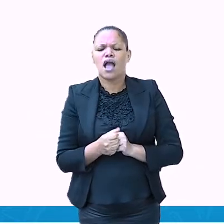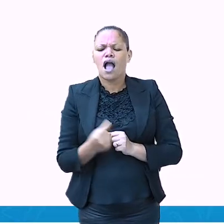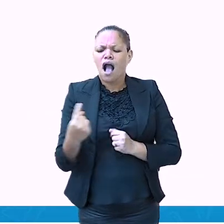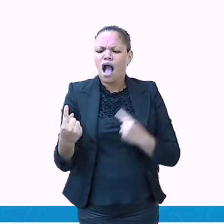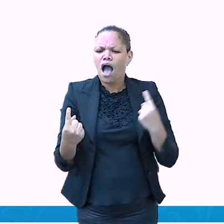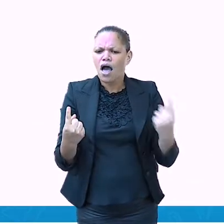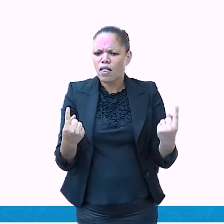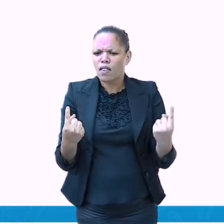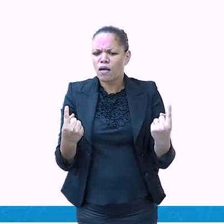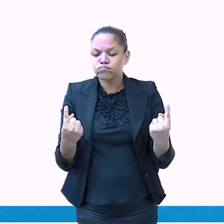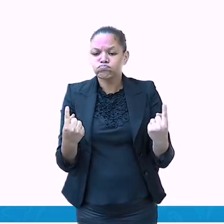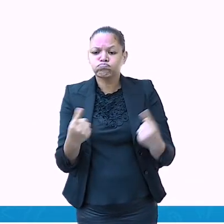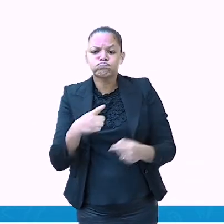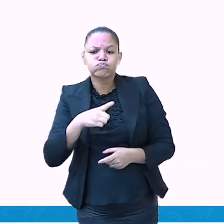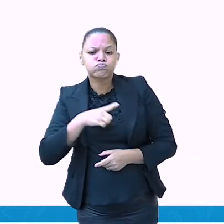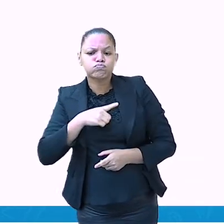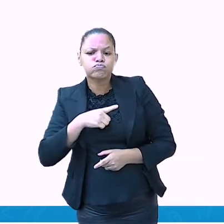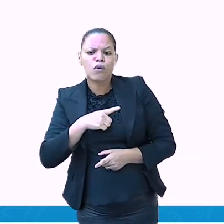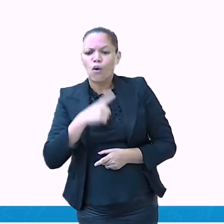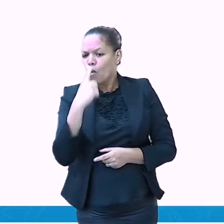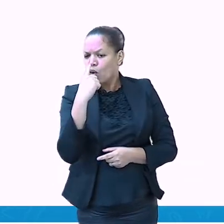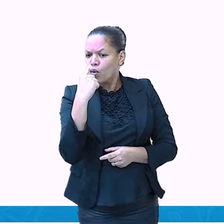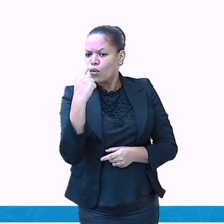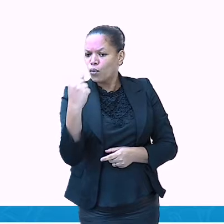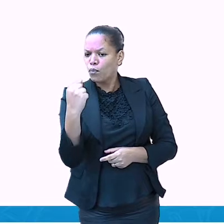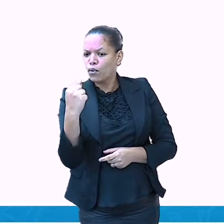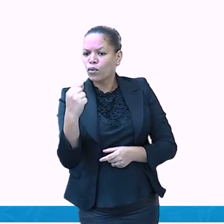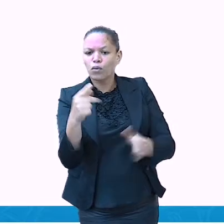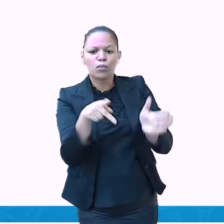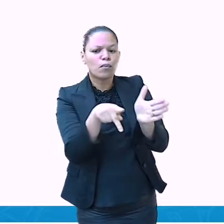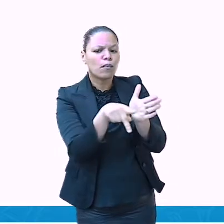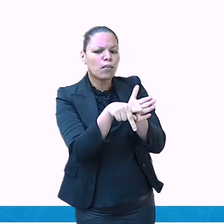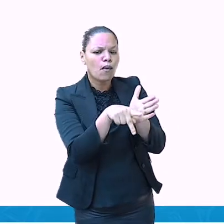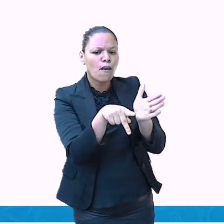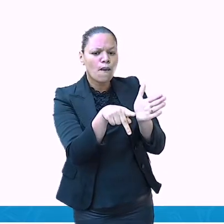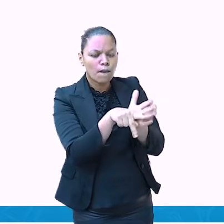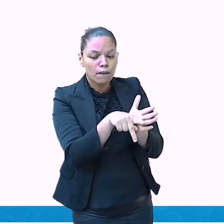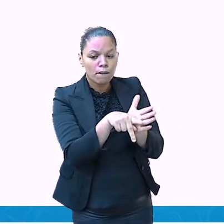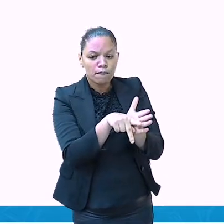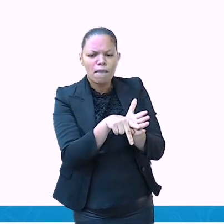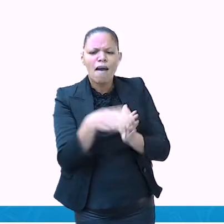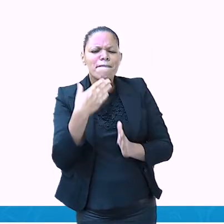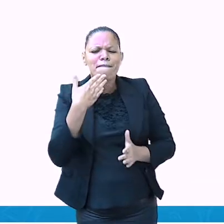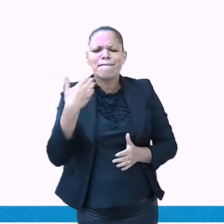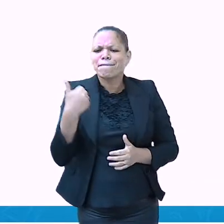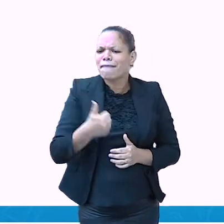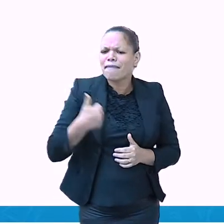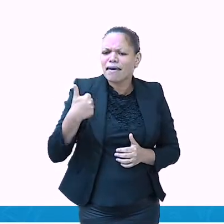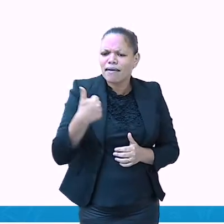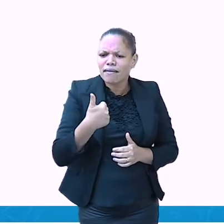aves onívoras têm outro formato de bico. Assim, facilitando,